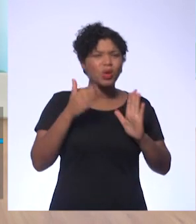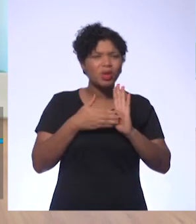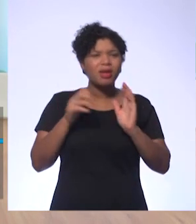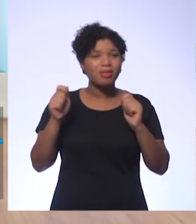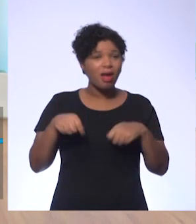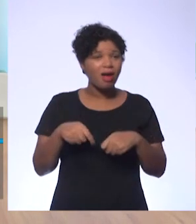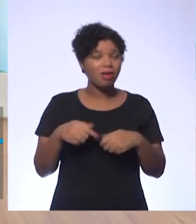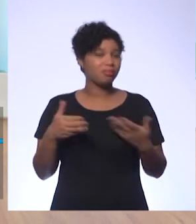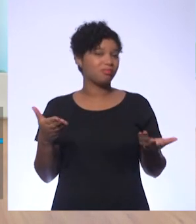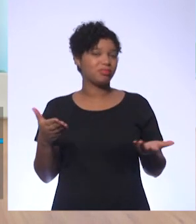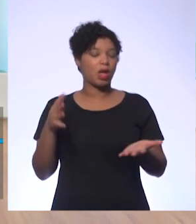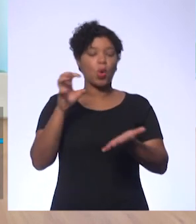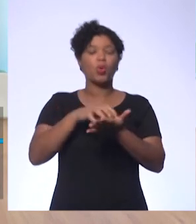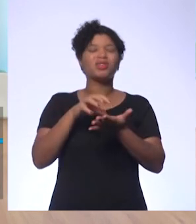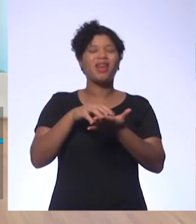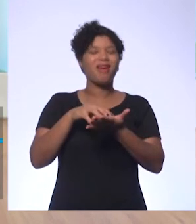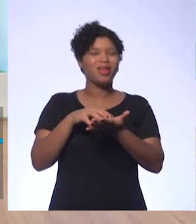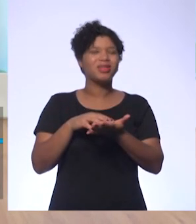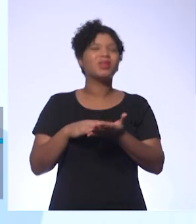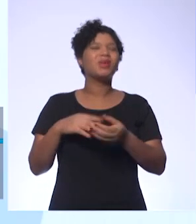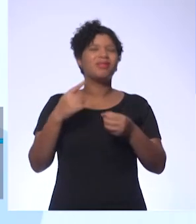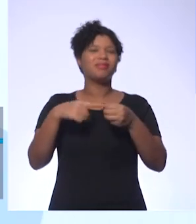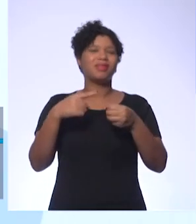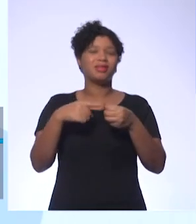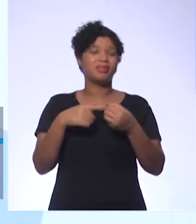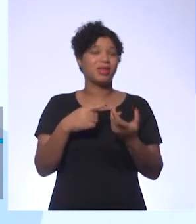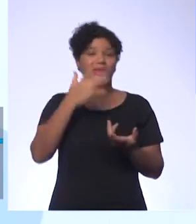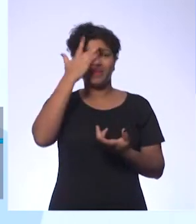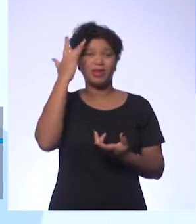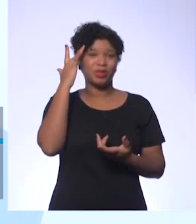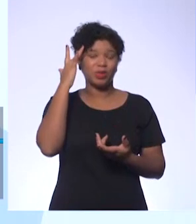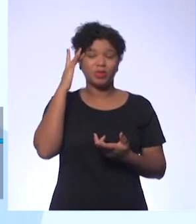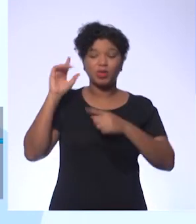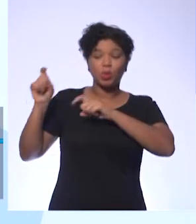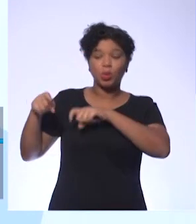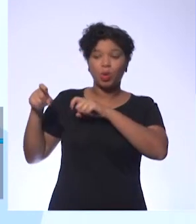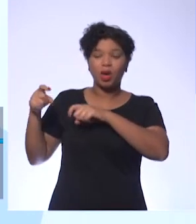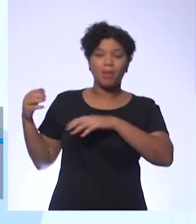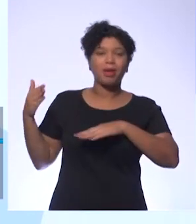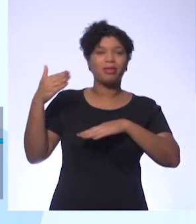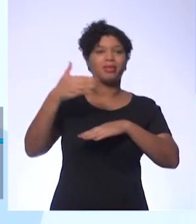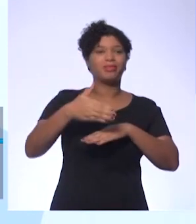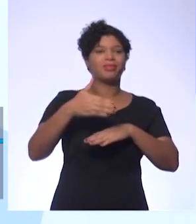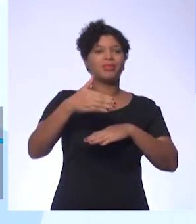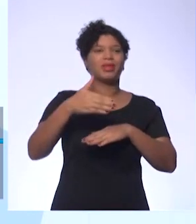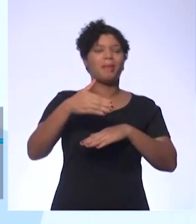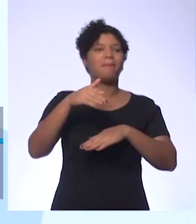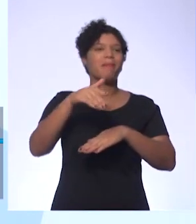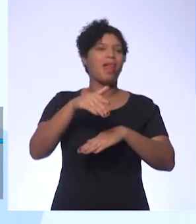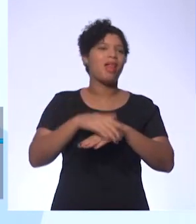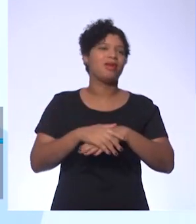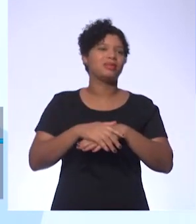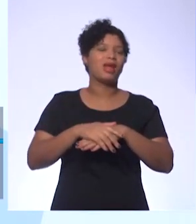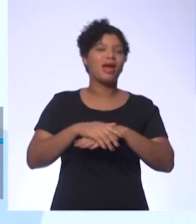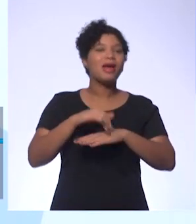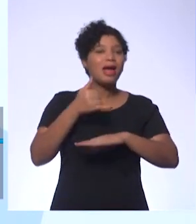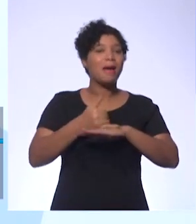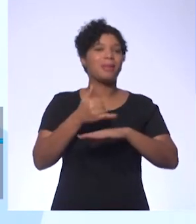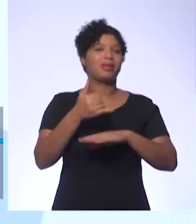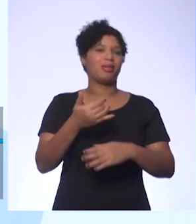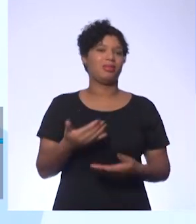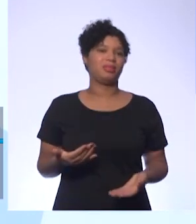E numa situação, né, de grande volume de pessoas, os problemas, como a Jana apontou, elas começam: o desemprego,